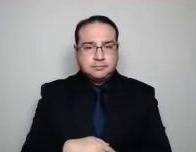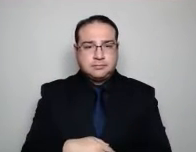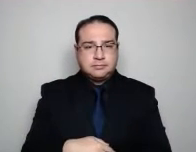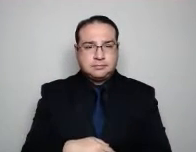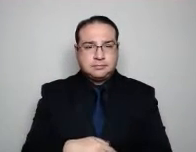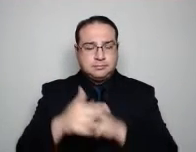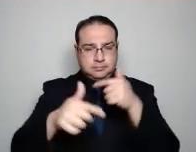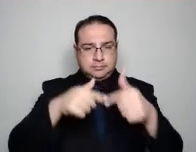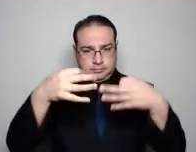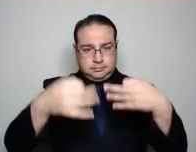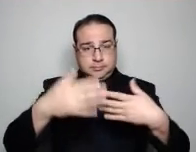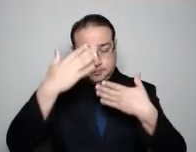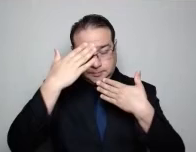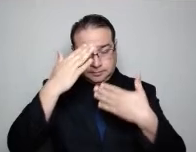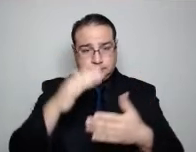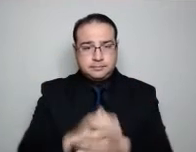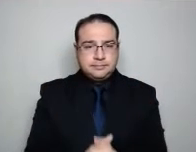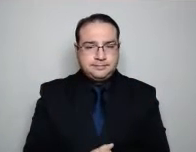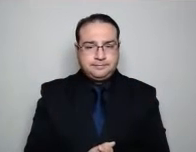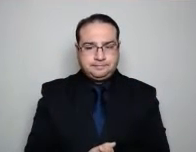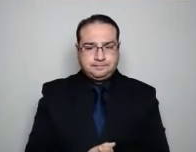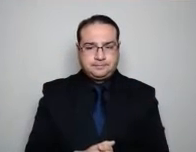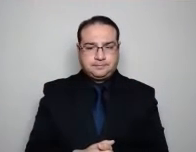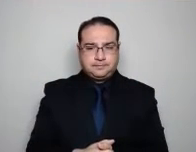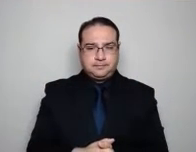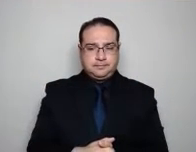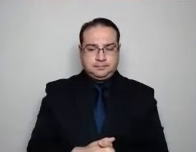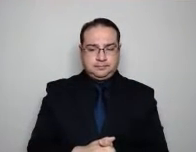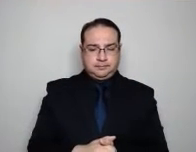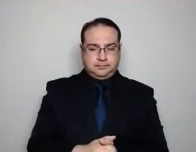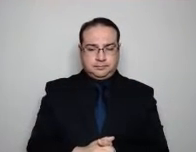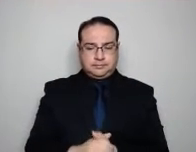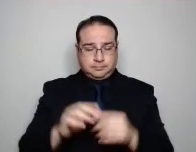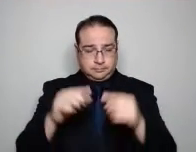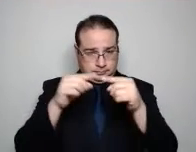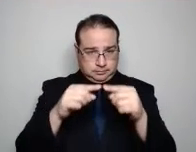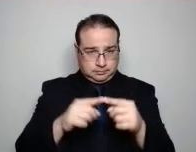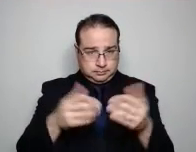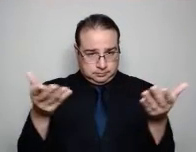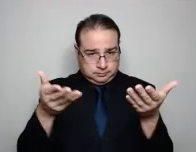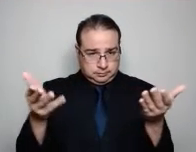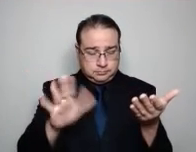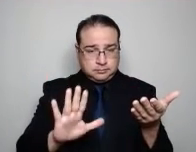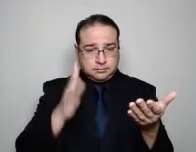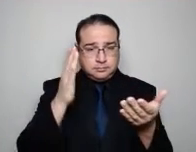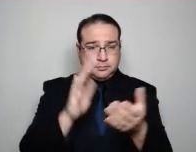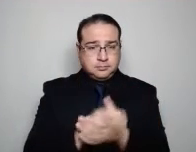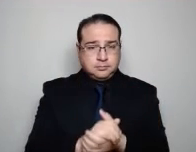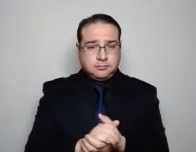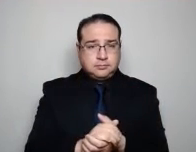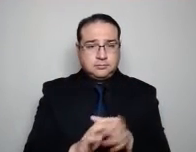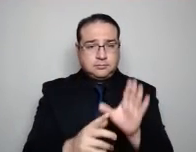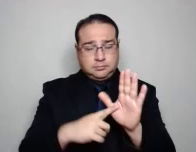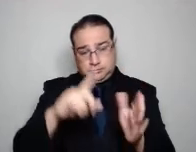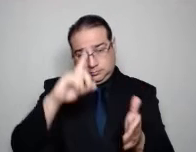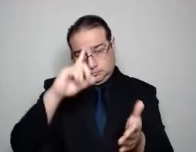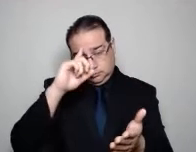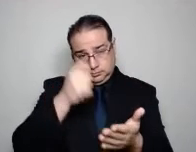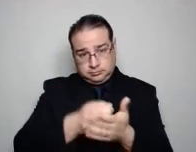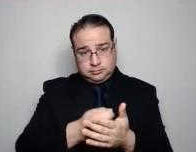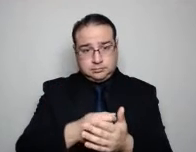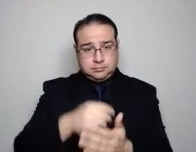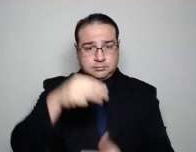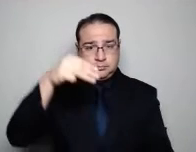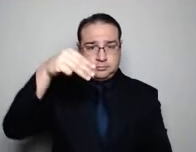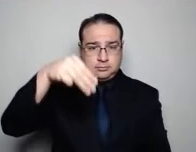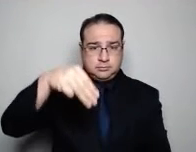Obrigado. E o desembargador Cláudio Santos, recentemente, proferiu uma decisão de mérito